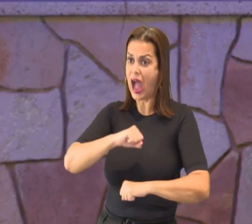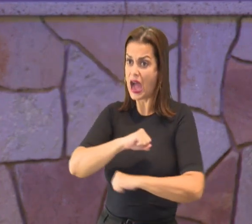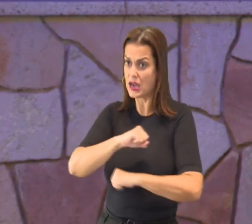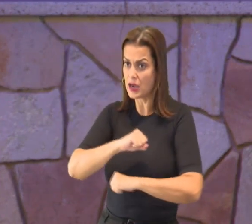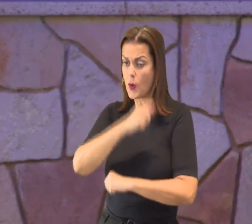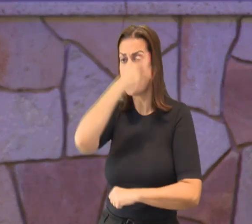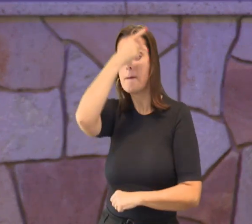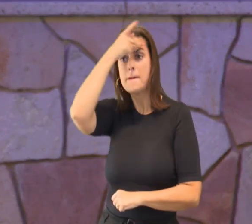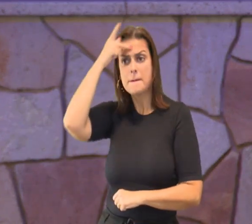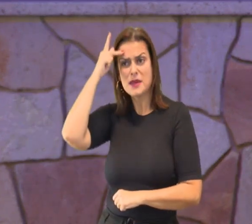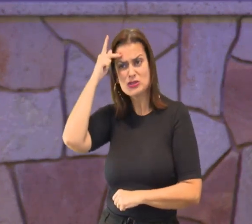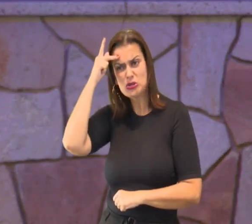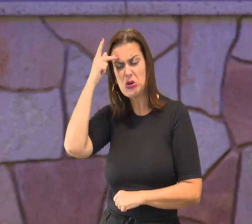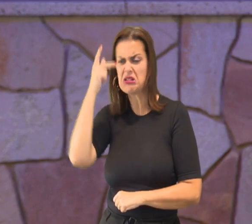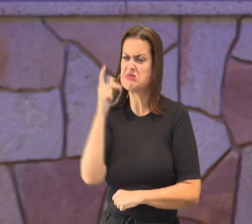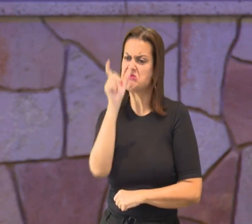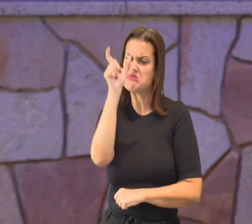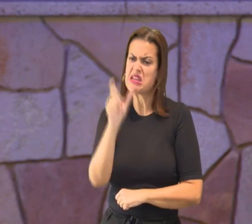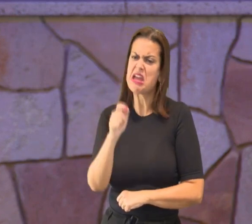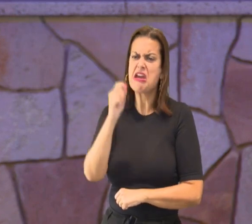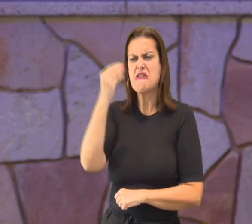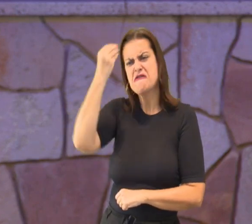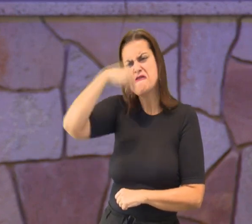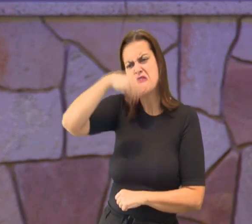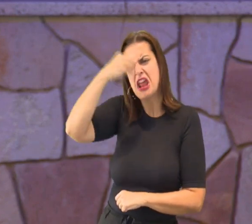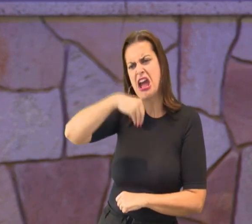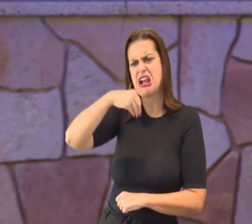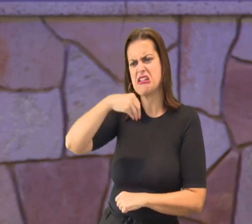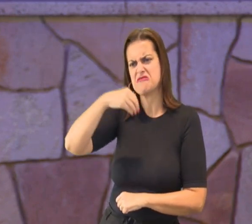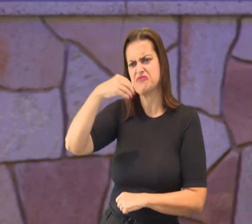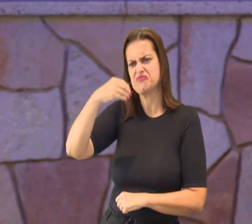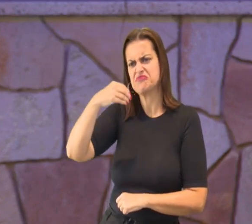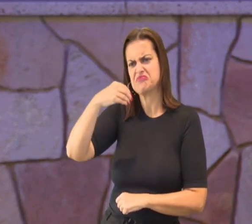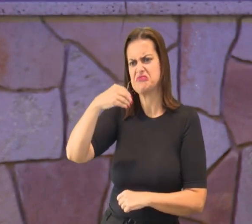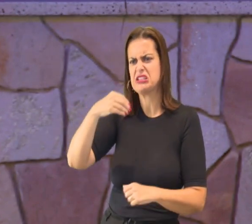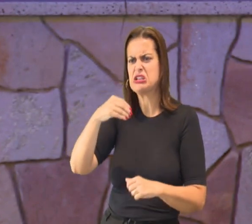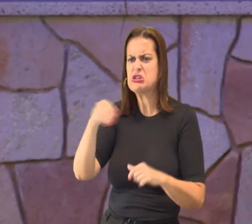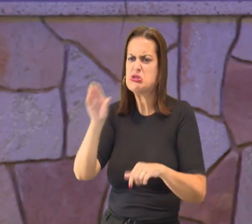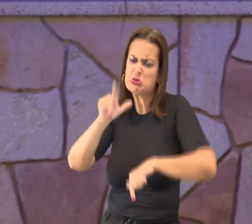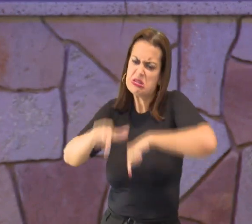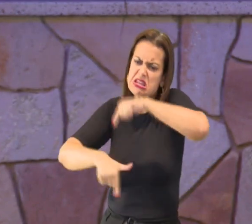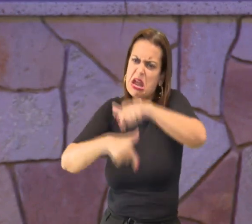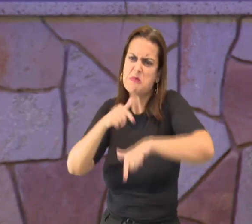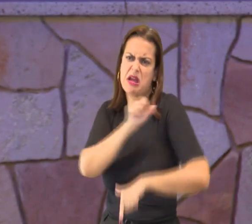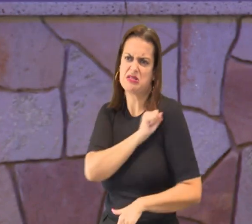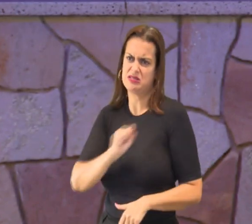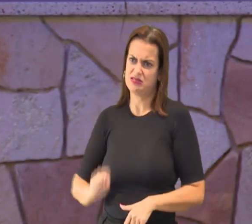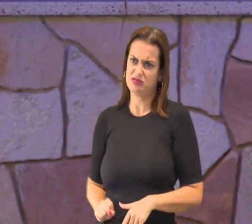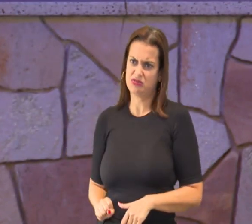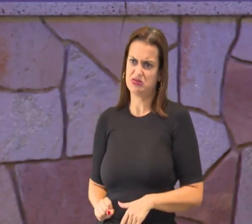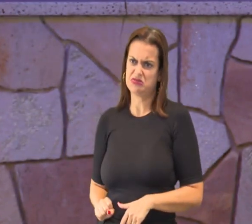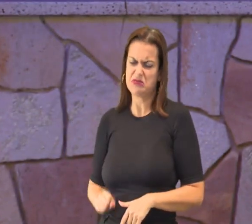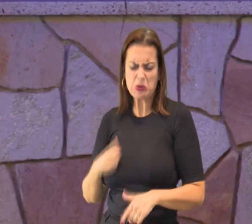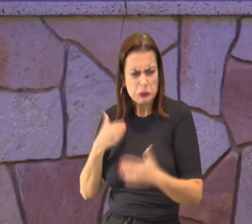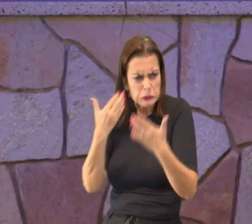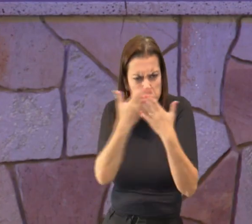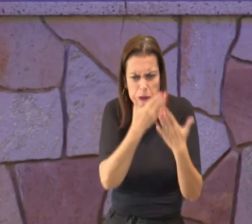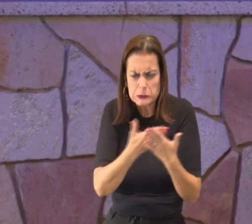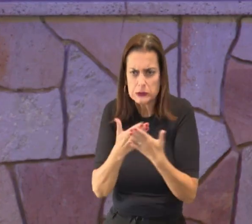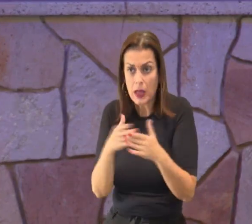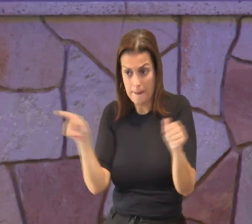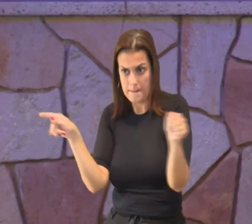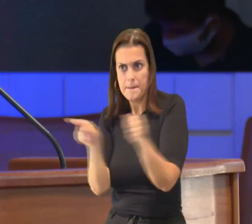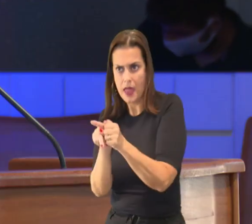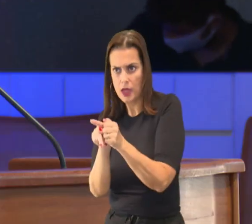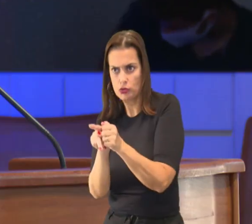pessoa considerada fraca no seu sacerdócio, irmão. E eu fui verificar isso e, de fato, a exemplo de Pedro,